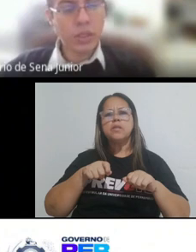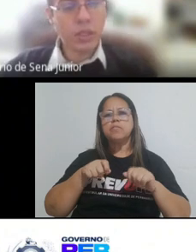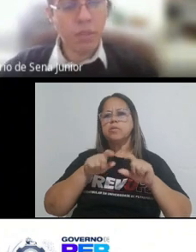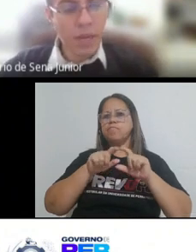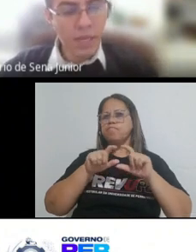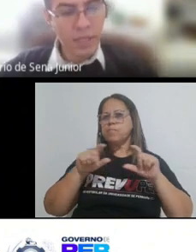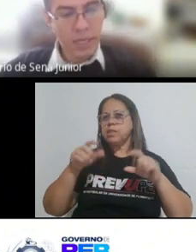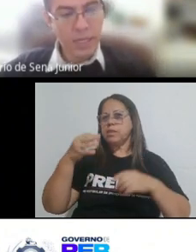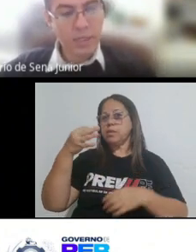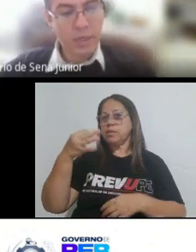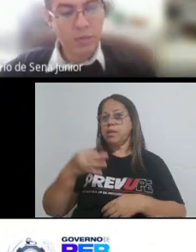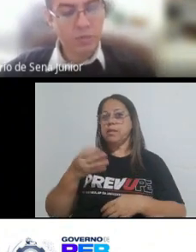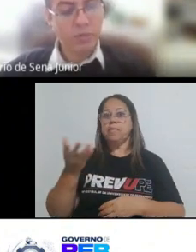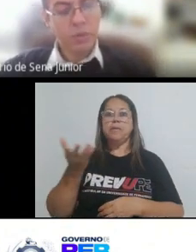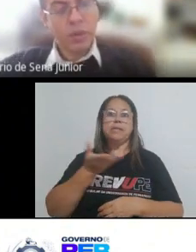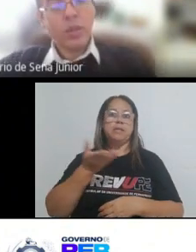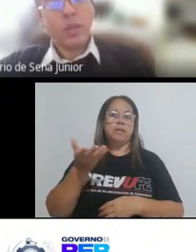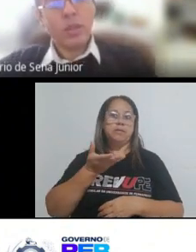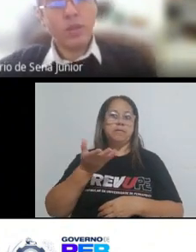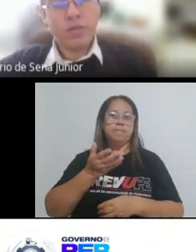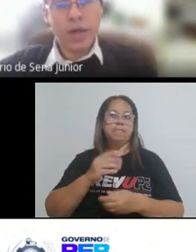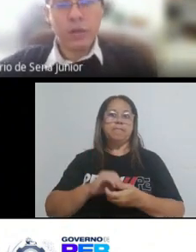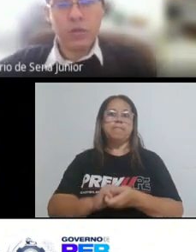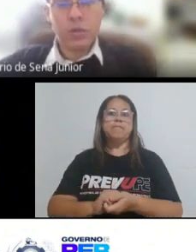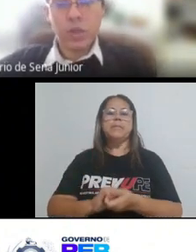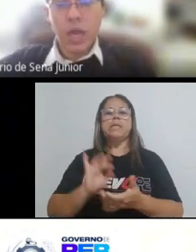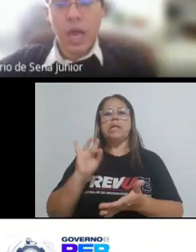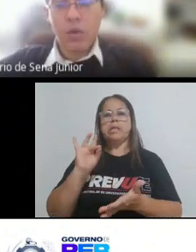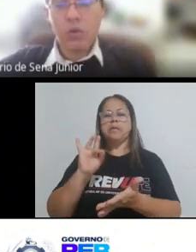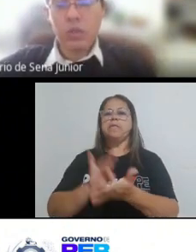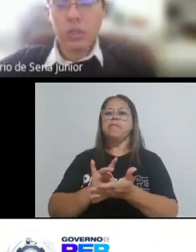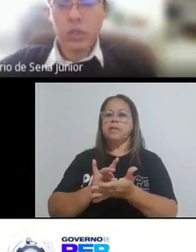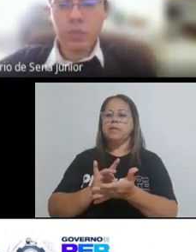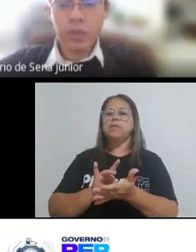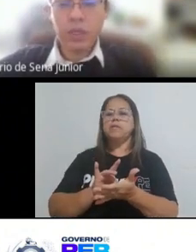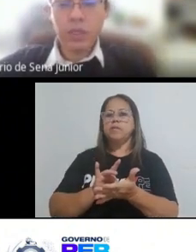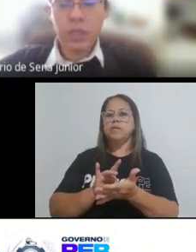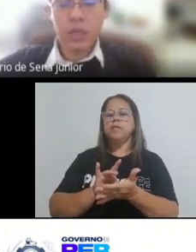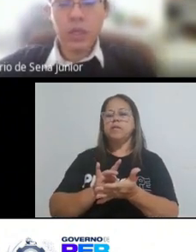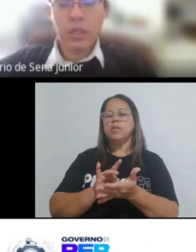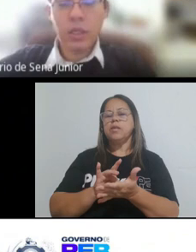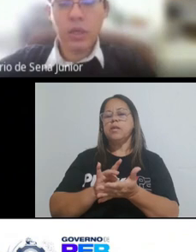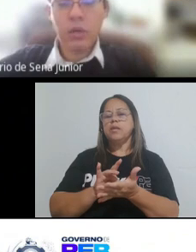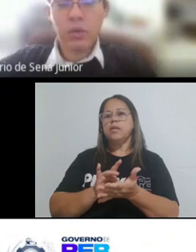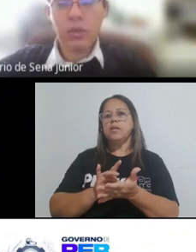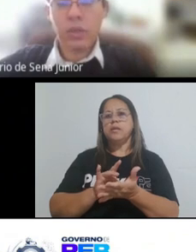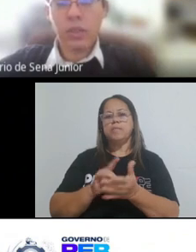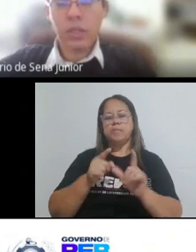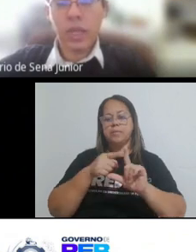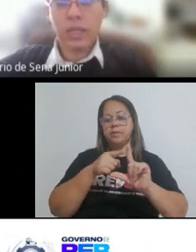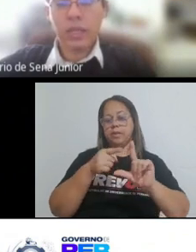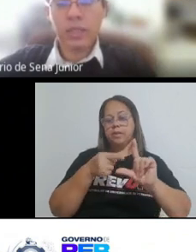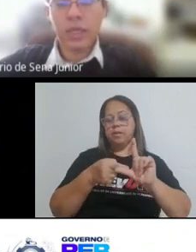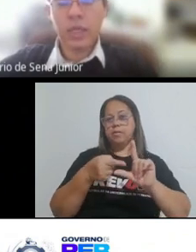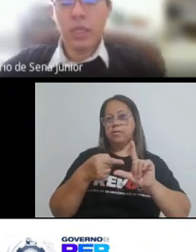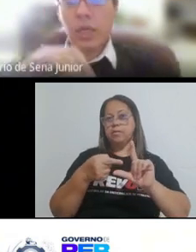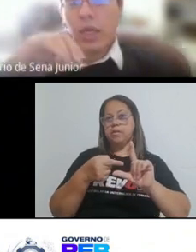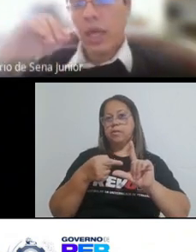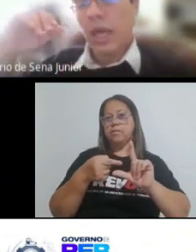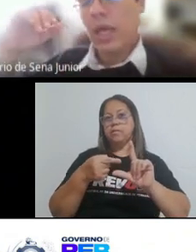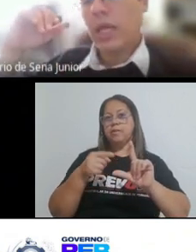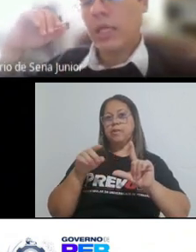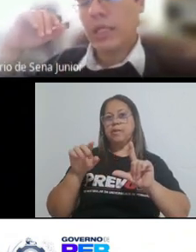concisa para a aceleração. De fato, a condição para esse ângulo teta, c,